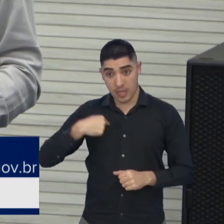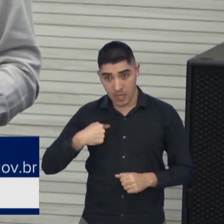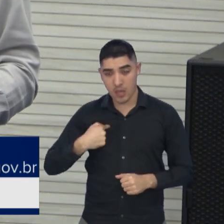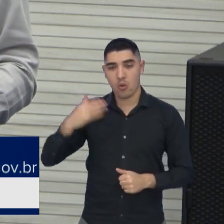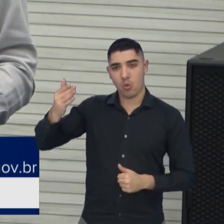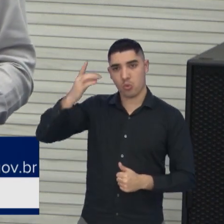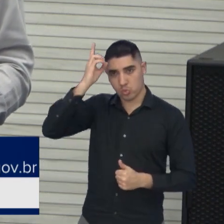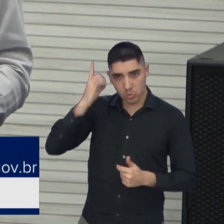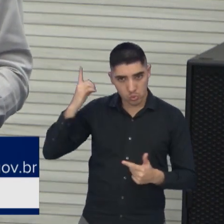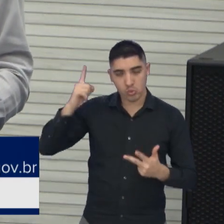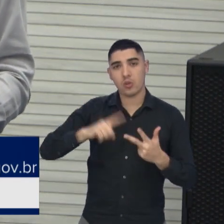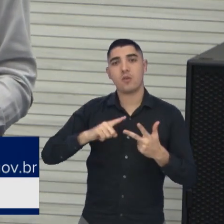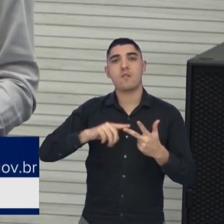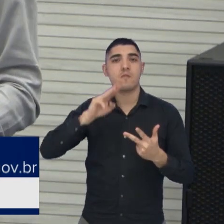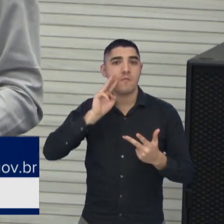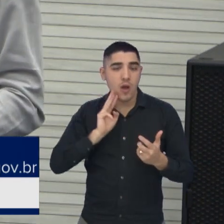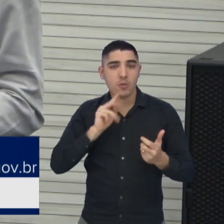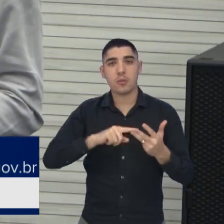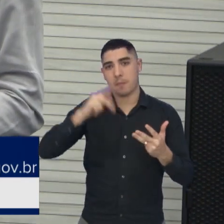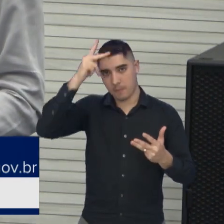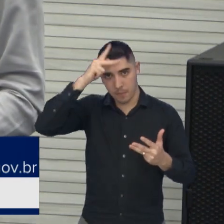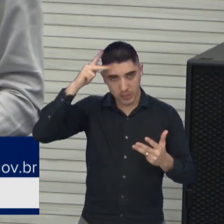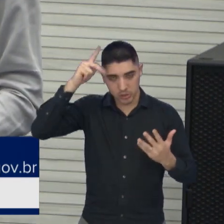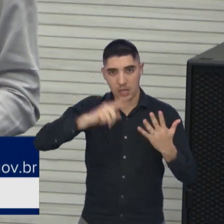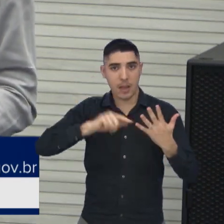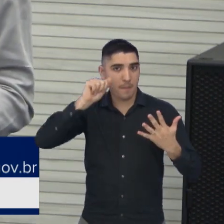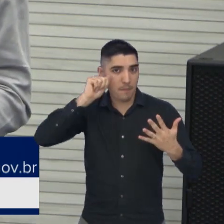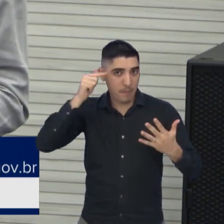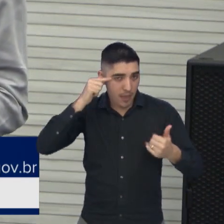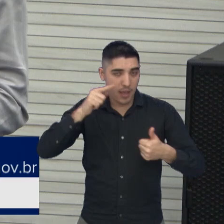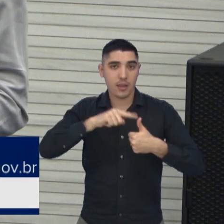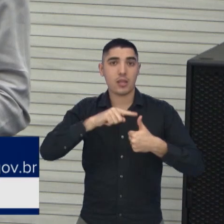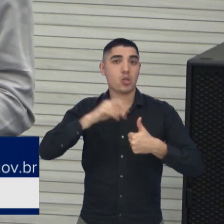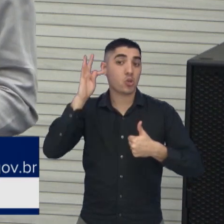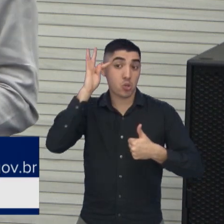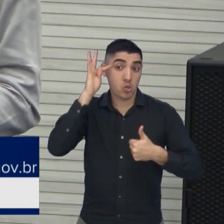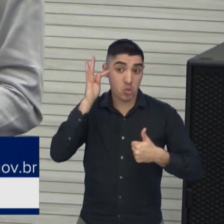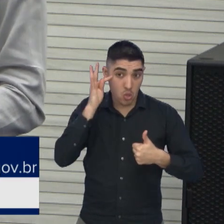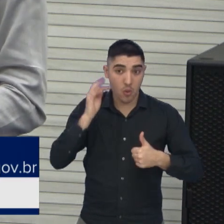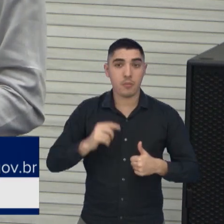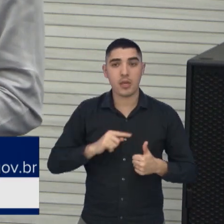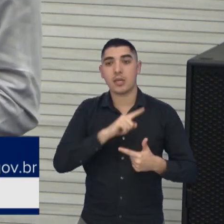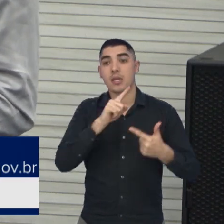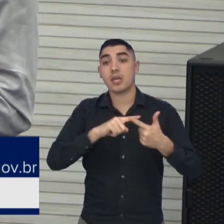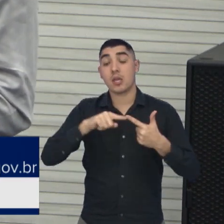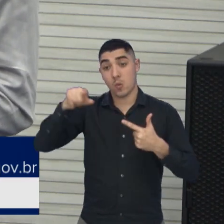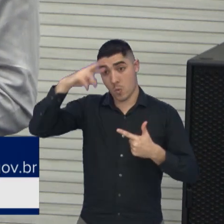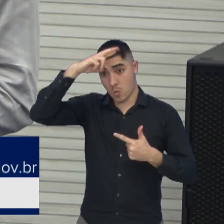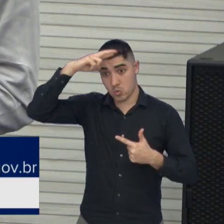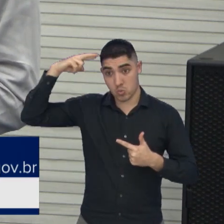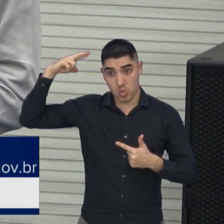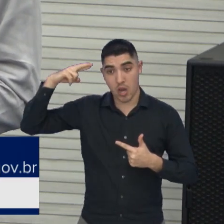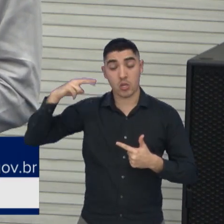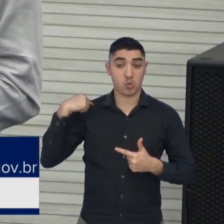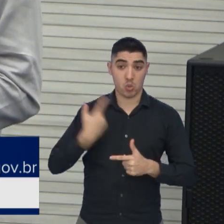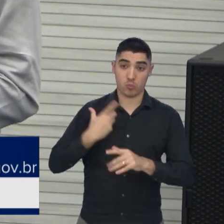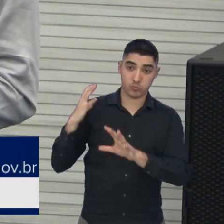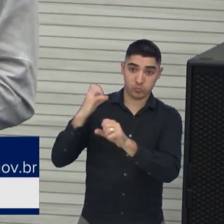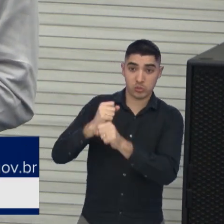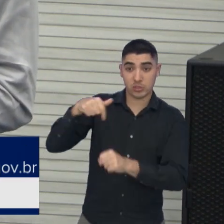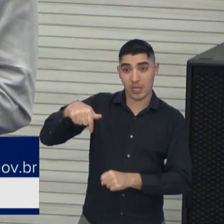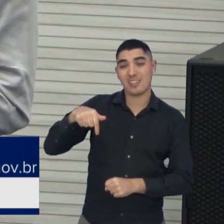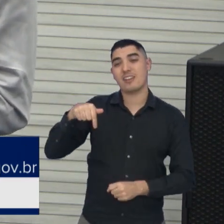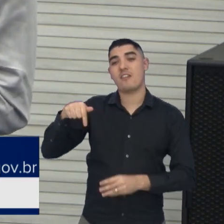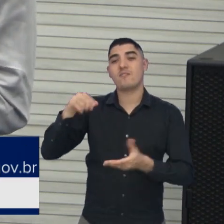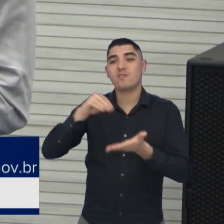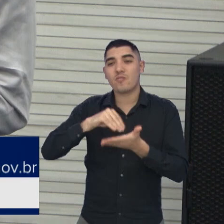a Dulce, o Walter, Petite, a Amélia e o Thomas. Votamos e o Chagas, votamos em 7. A Juliana não votou